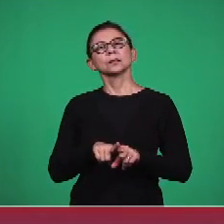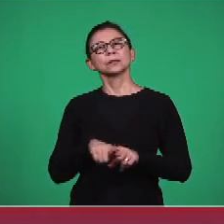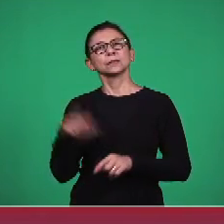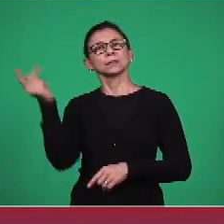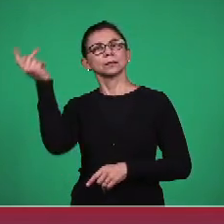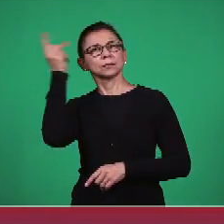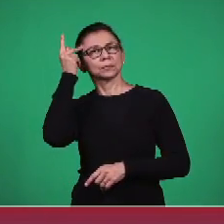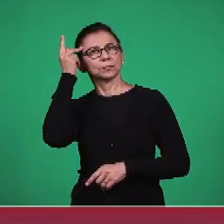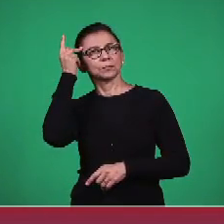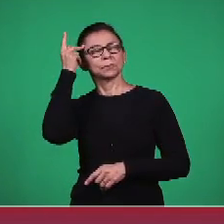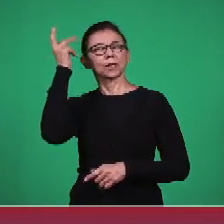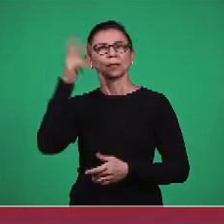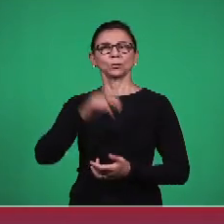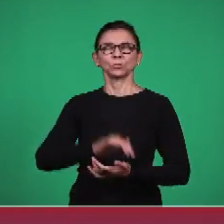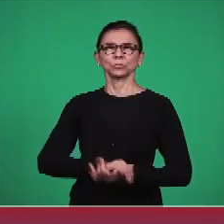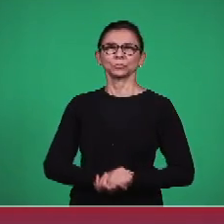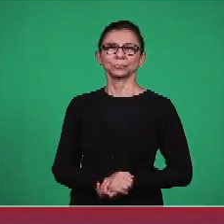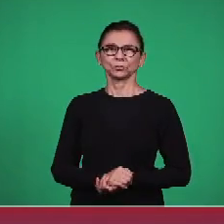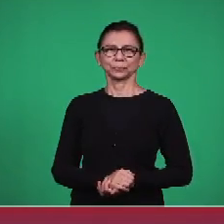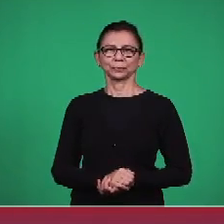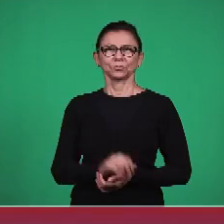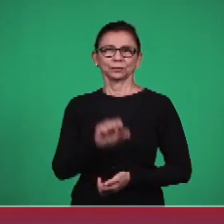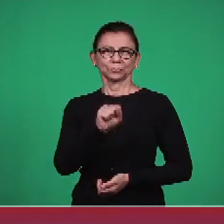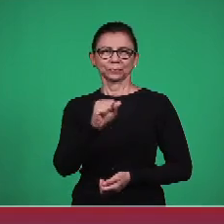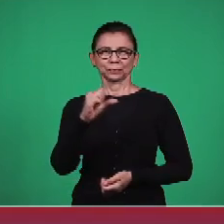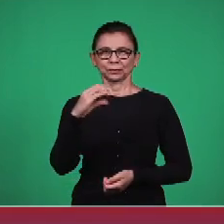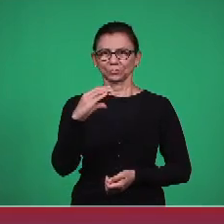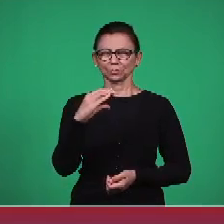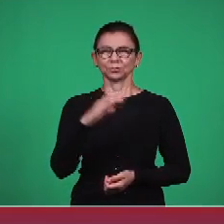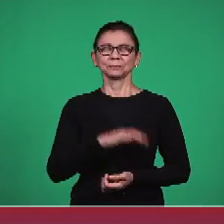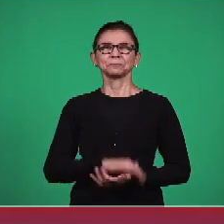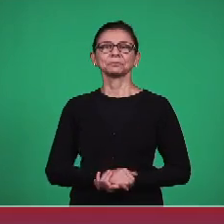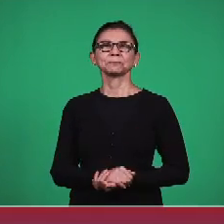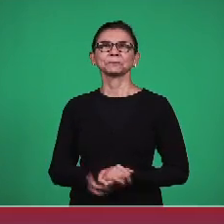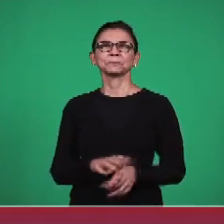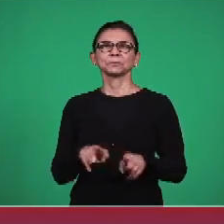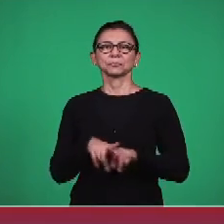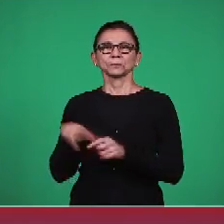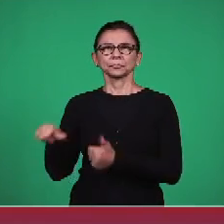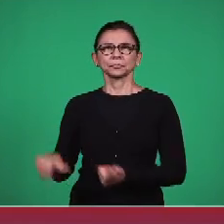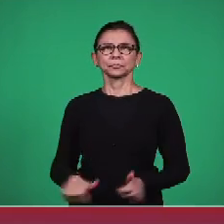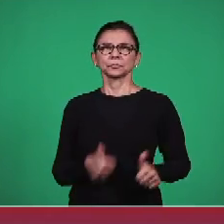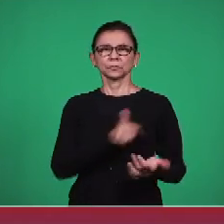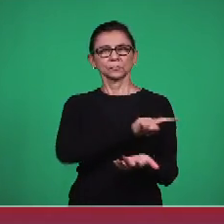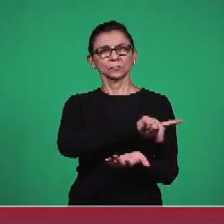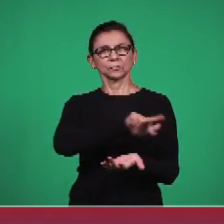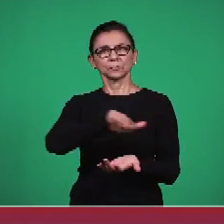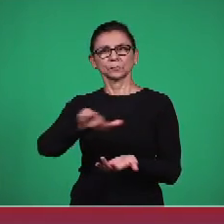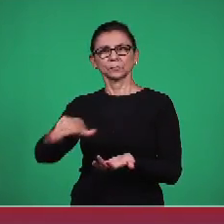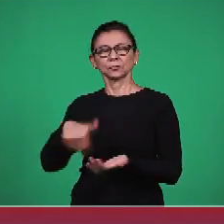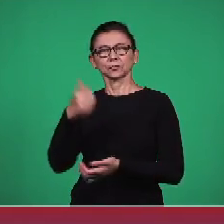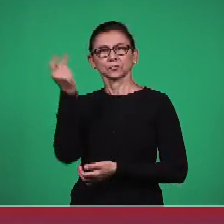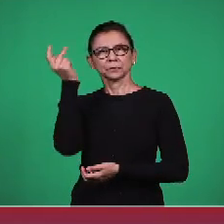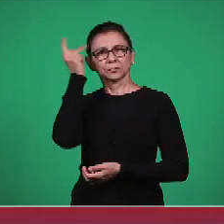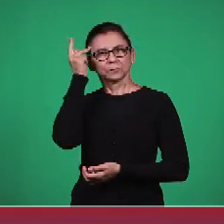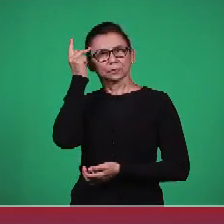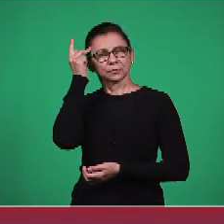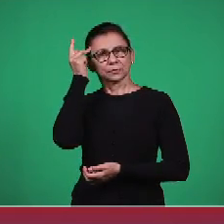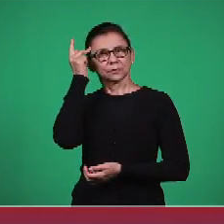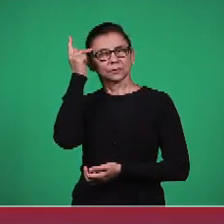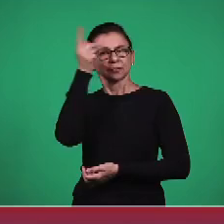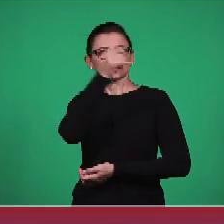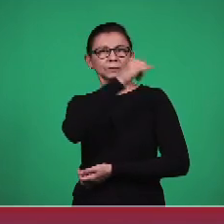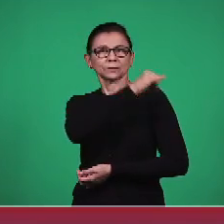Paulo, Sombrio, Santa Catarina. Tivemos batismos em Santos, São Paulo, Rio de